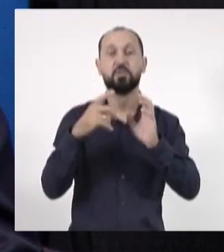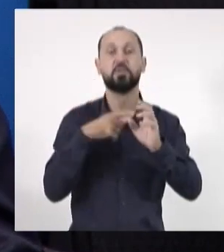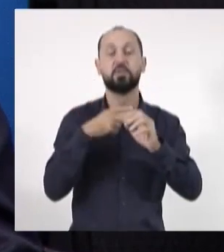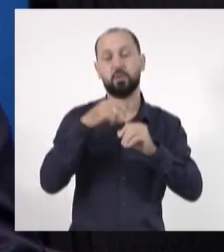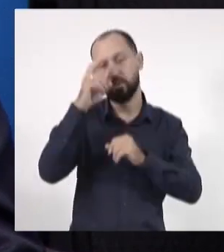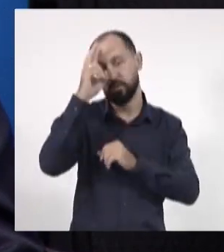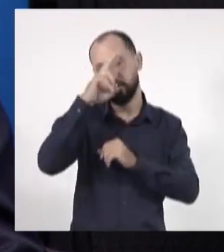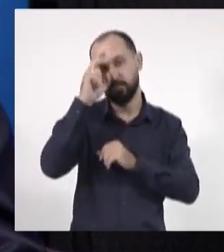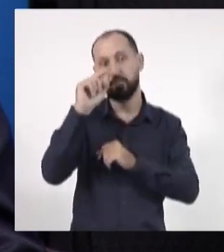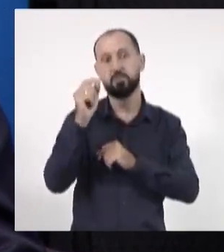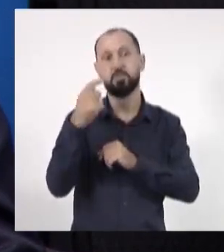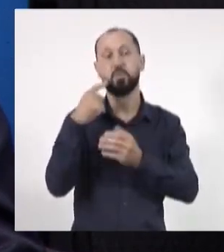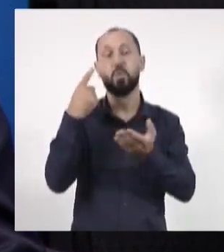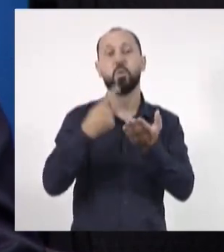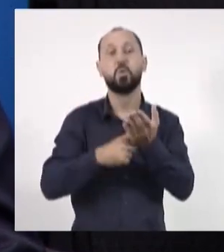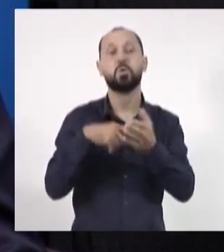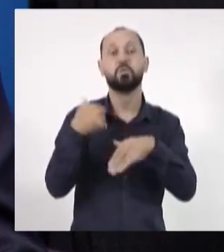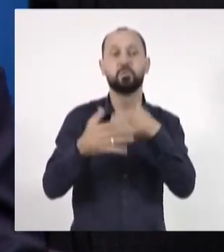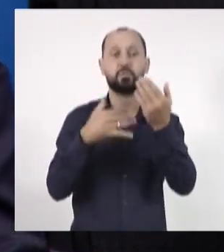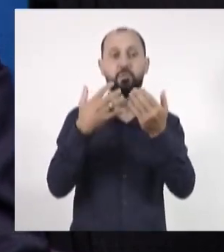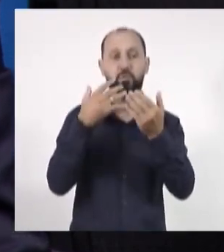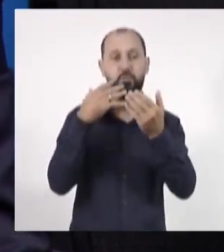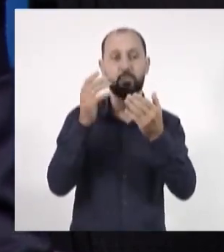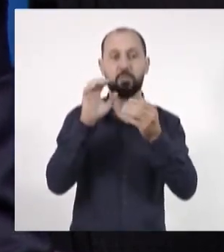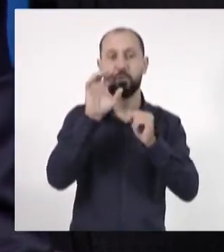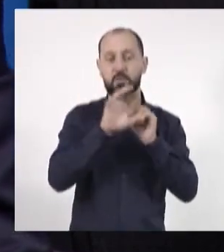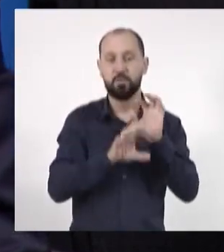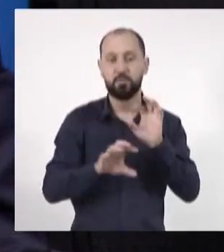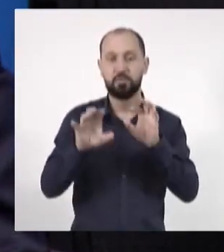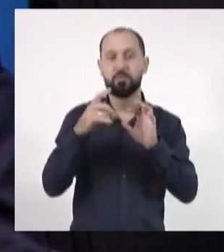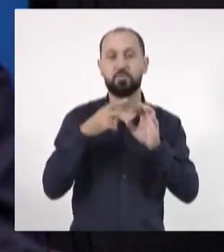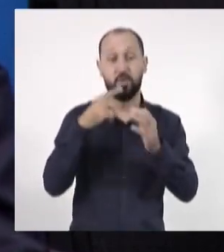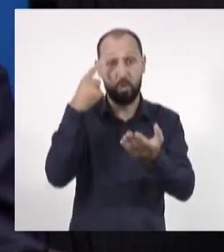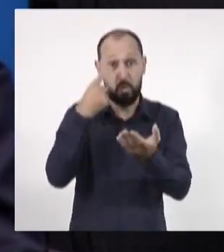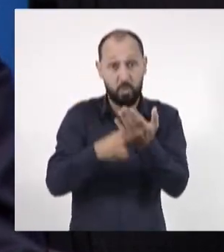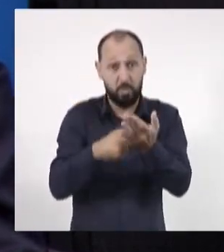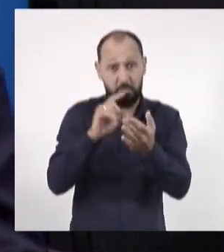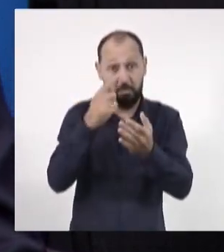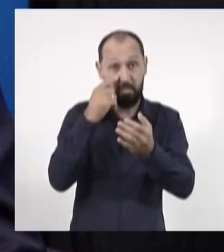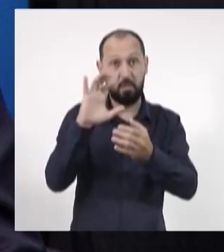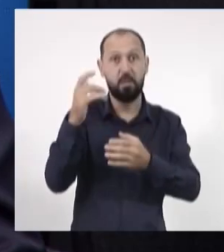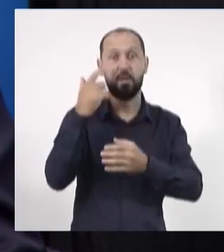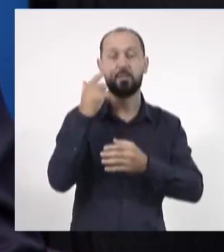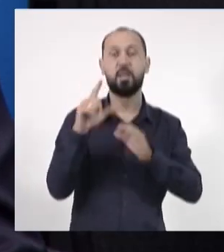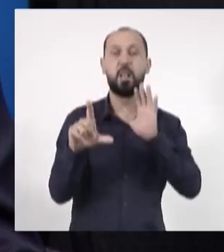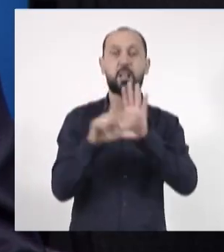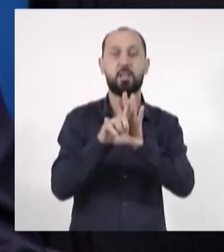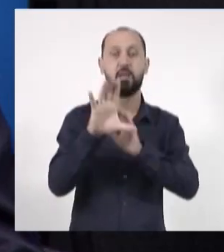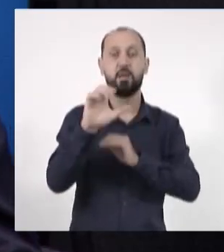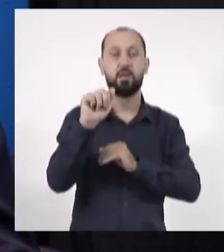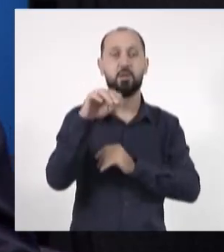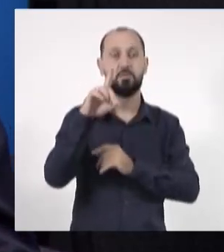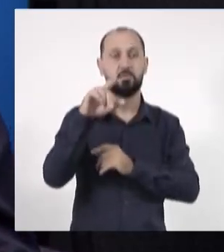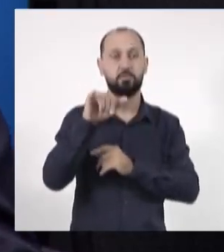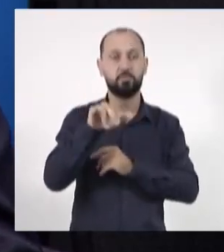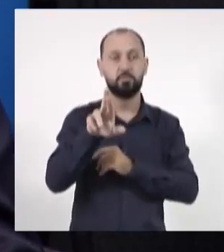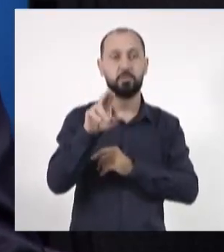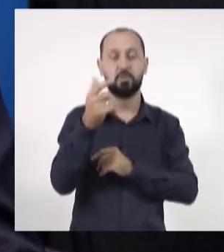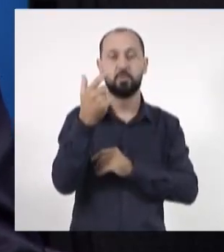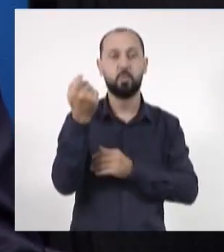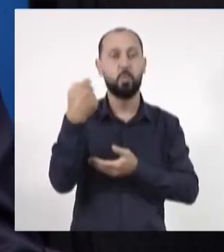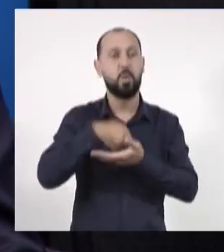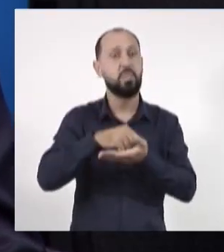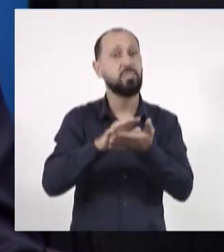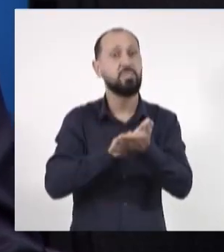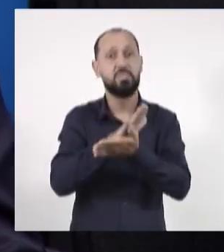um histórico de não cumprimento do desenvolvimento regional. Se nós tivéssemos tido um cumprimento sob o ponto de vista da Lei Candir, né, nós não recebemos praticamente nada